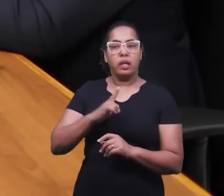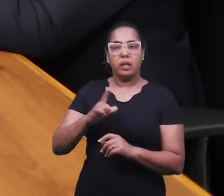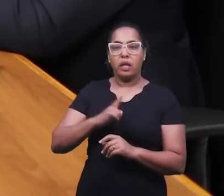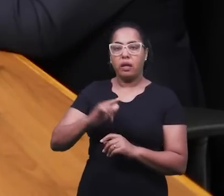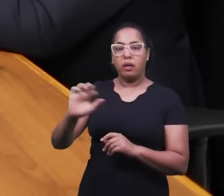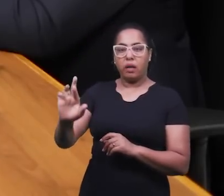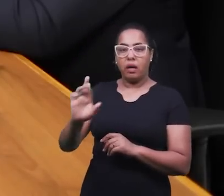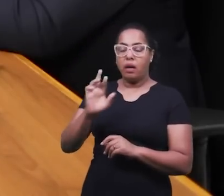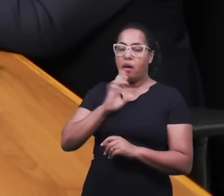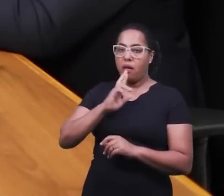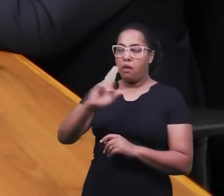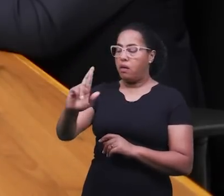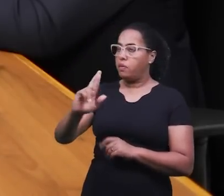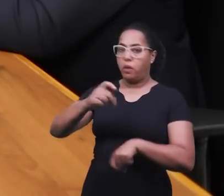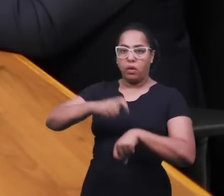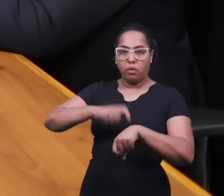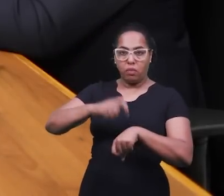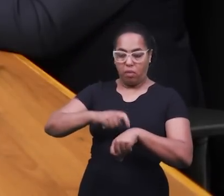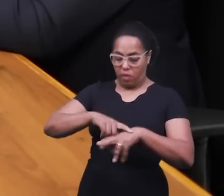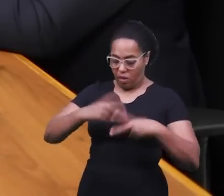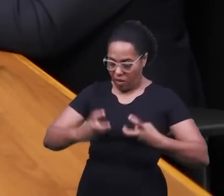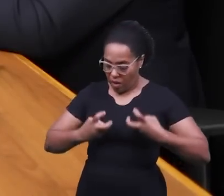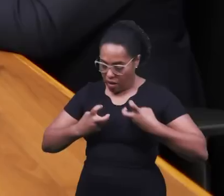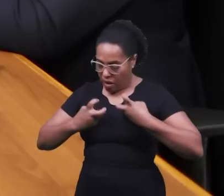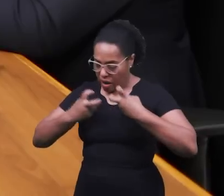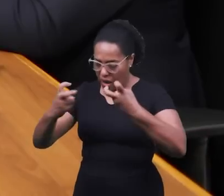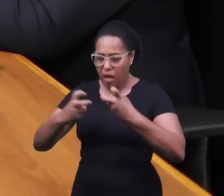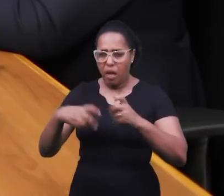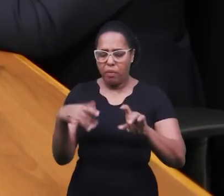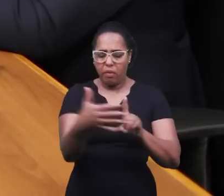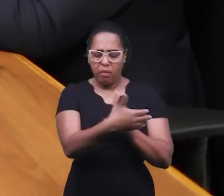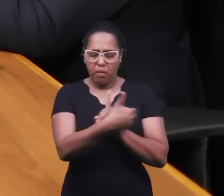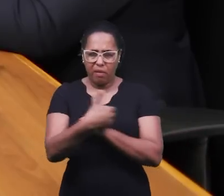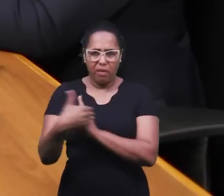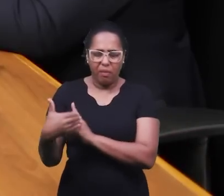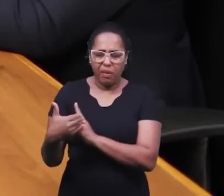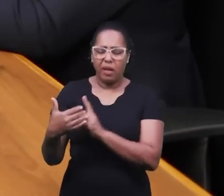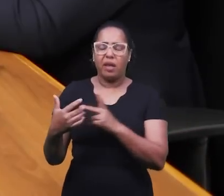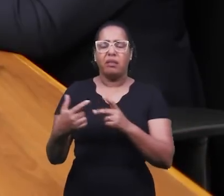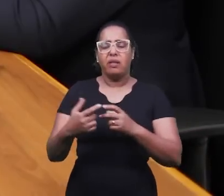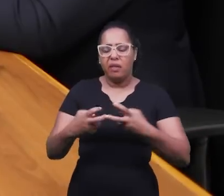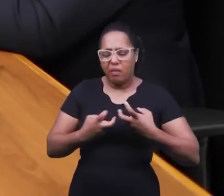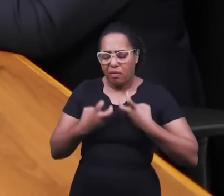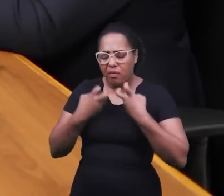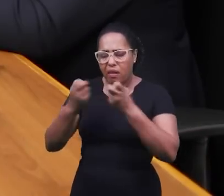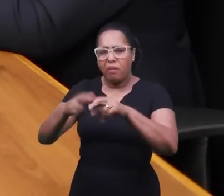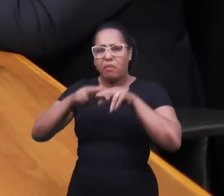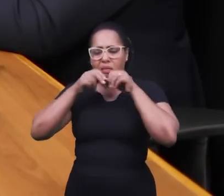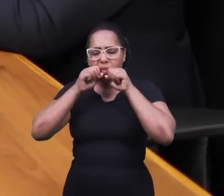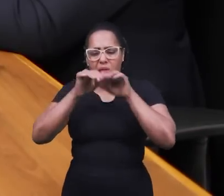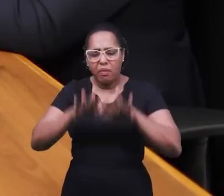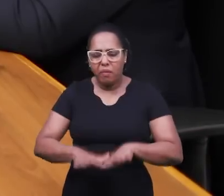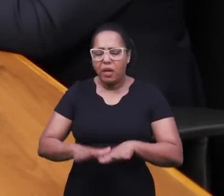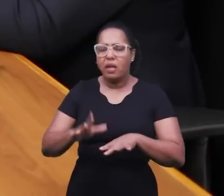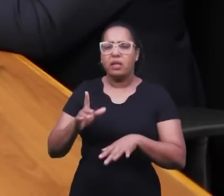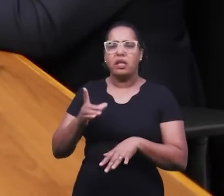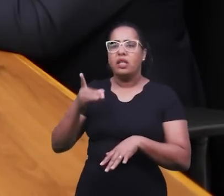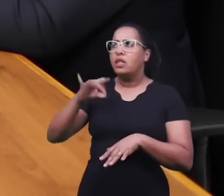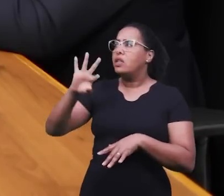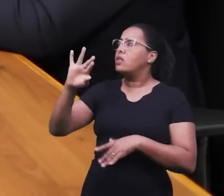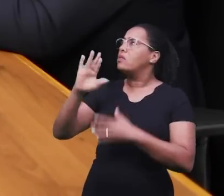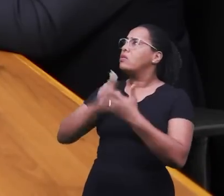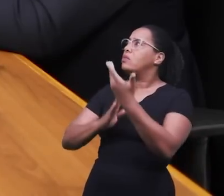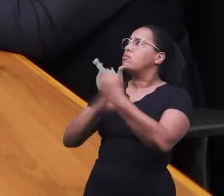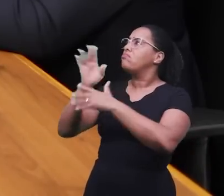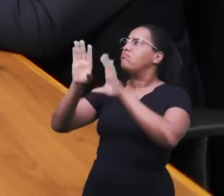a resposta do clamor da igreja. Então, quanto mais a igreja clama por um livramento, por uma bênção de ir para a